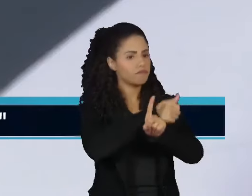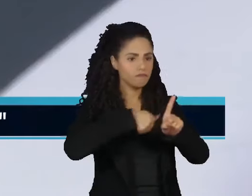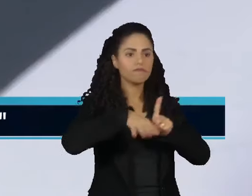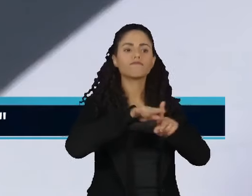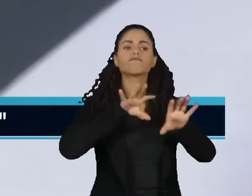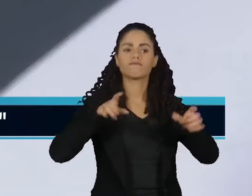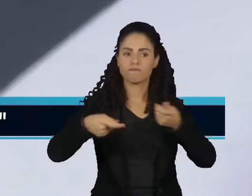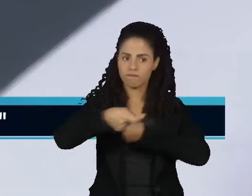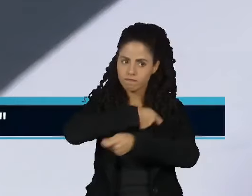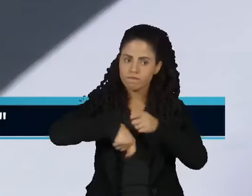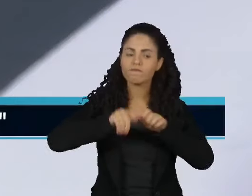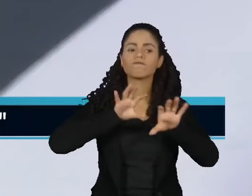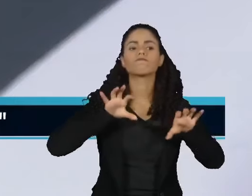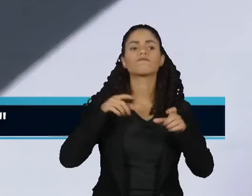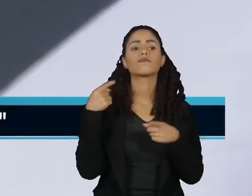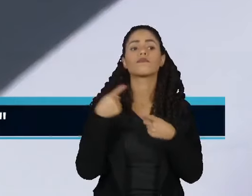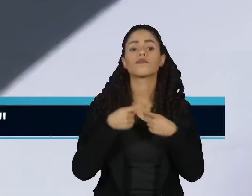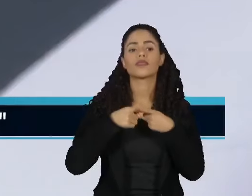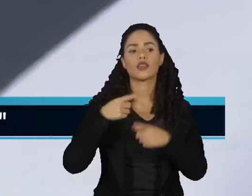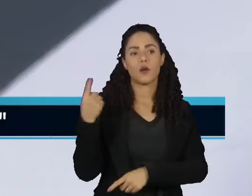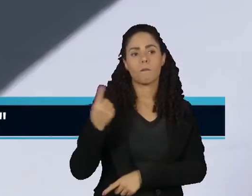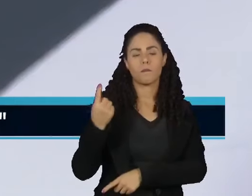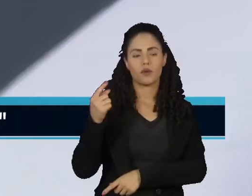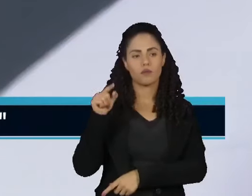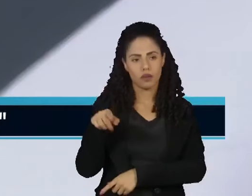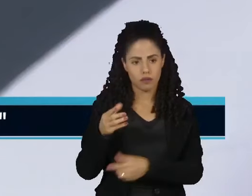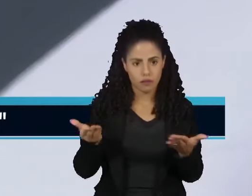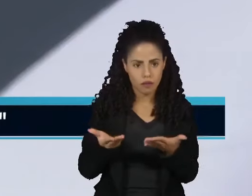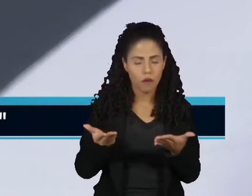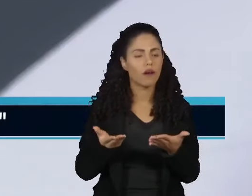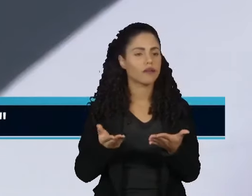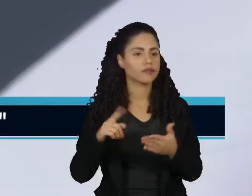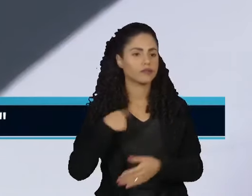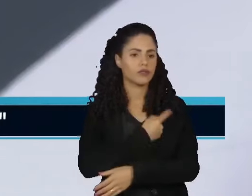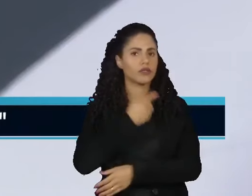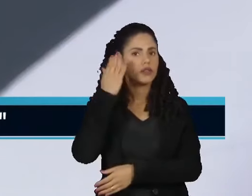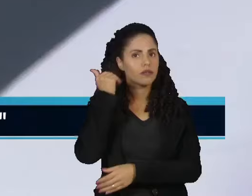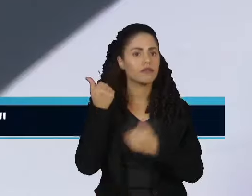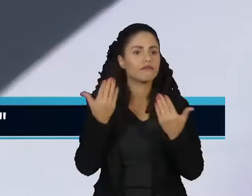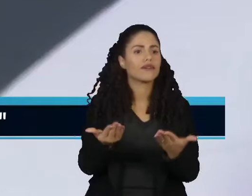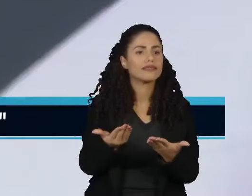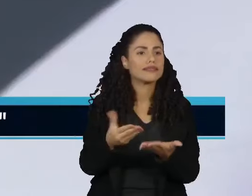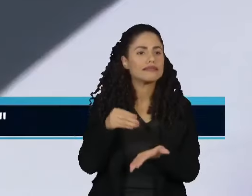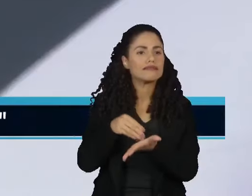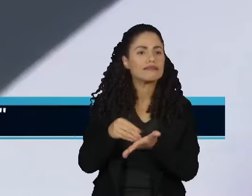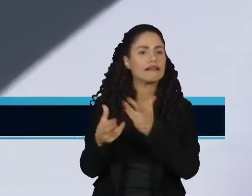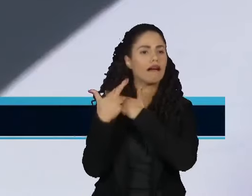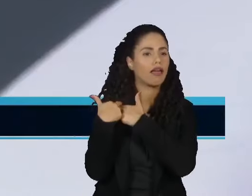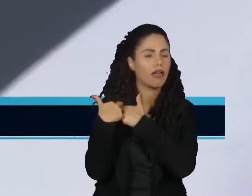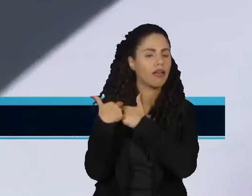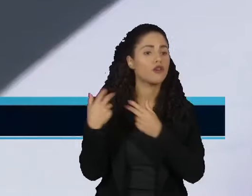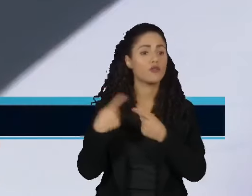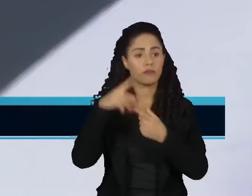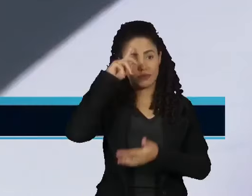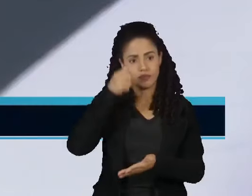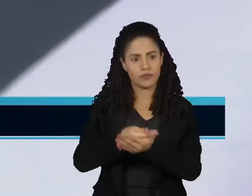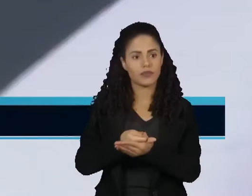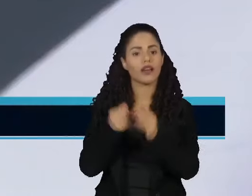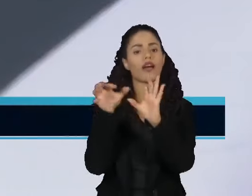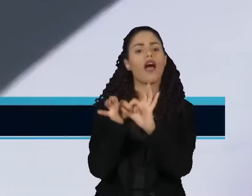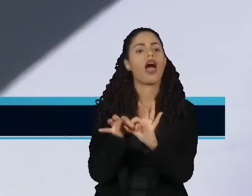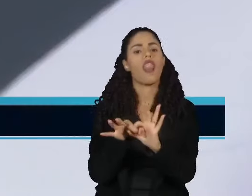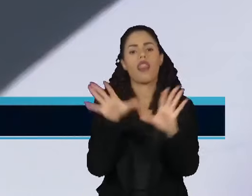Econômico e social. Isso, primeiro, acho que dizer que como é irresponsável, às vezes, algumas tomadas de decisão importantes. O governo libera o jogo